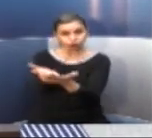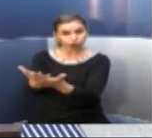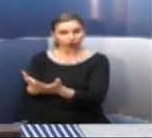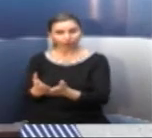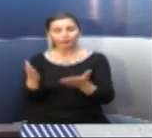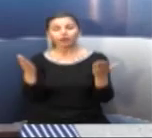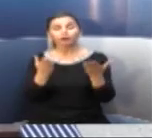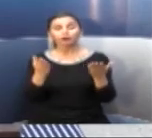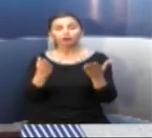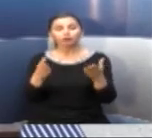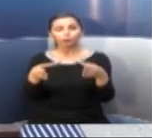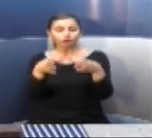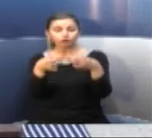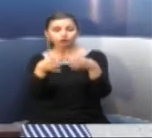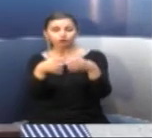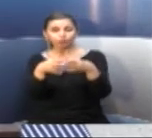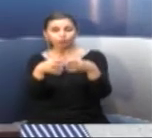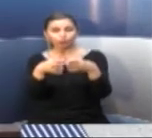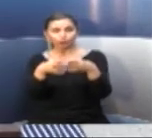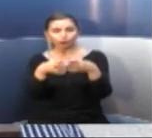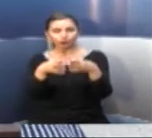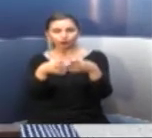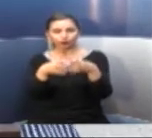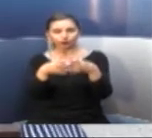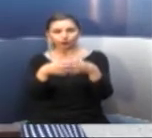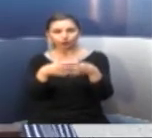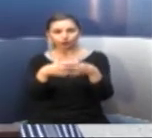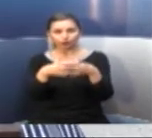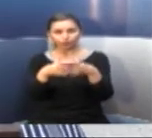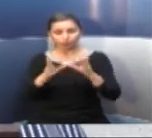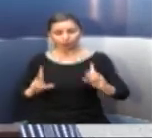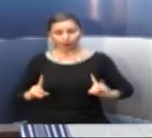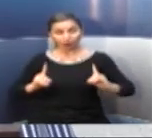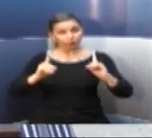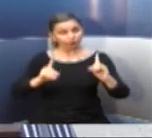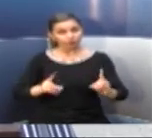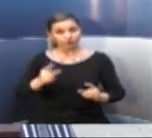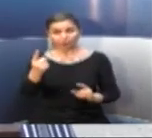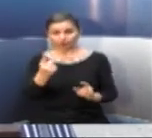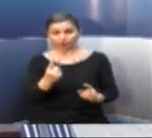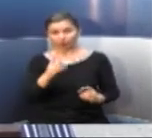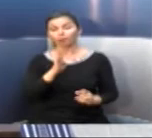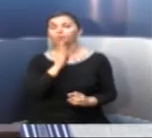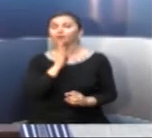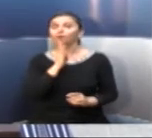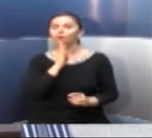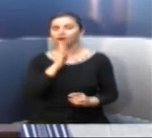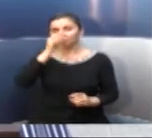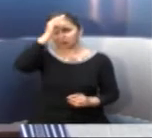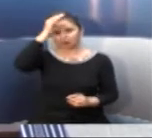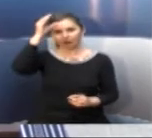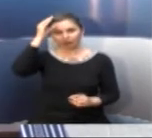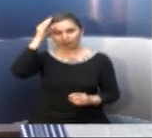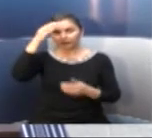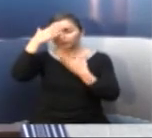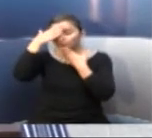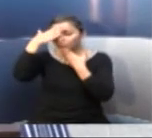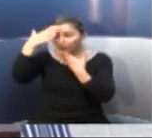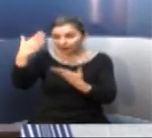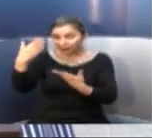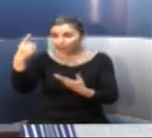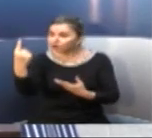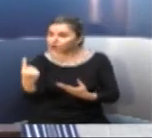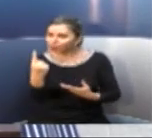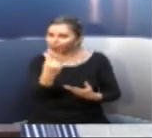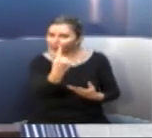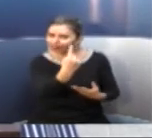o grupo de deficientes veio cá para conhecer de perto, não é, o Poder Legislativo. Então, eu quero agradecer a cada um de vocês. Leve o meu abraço